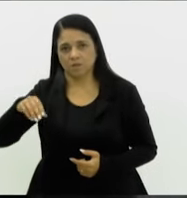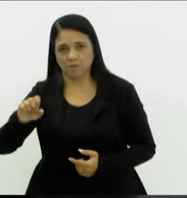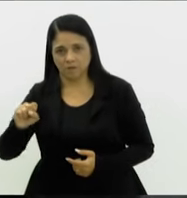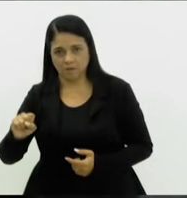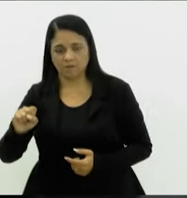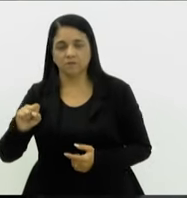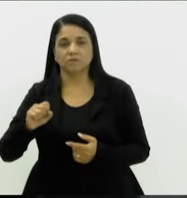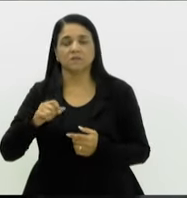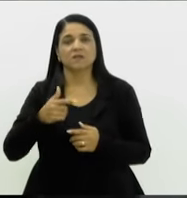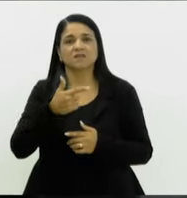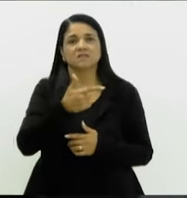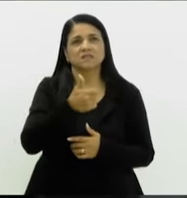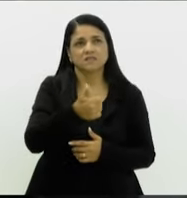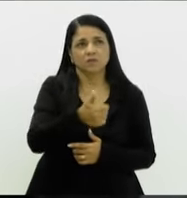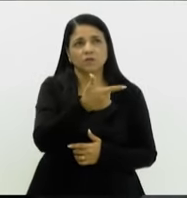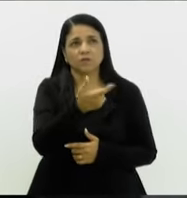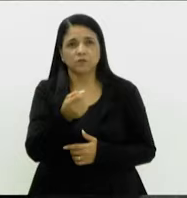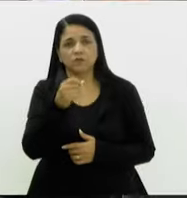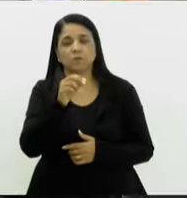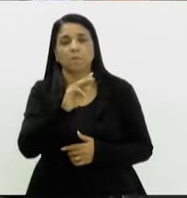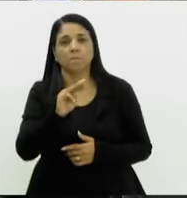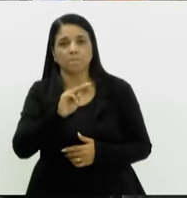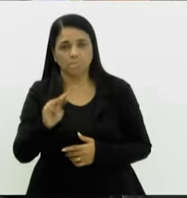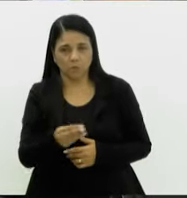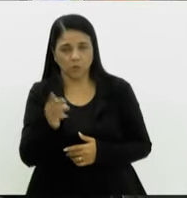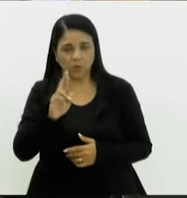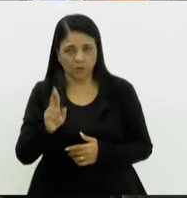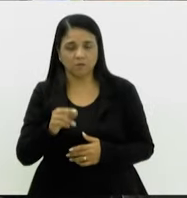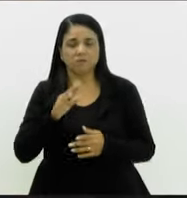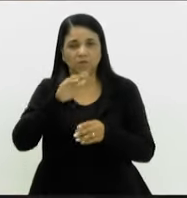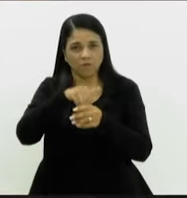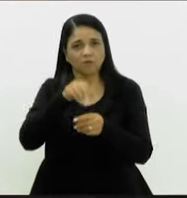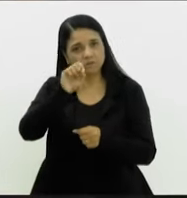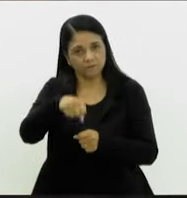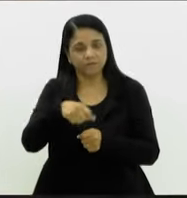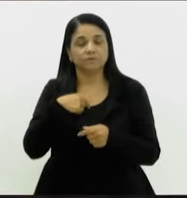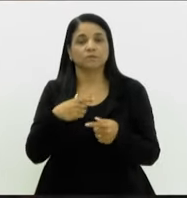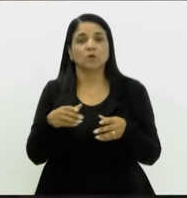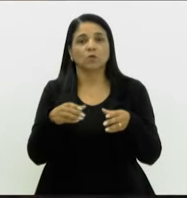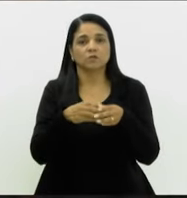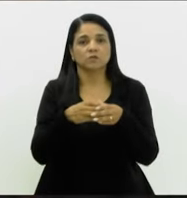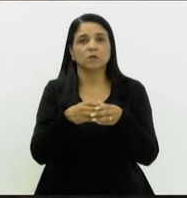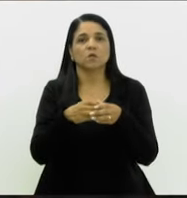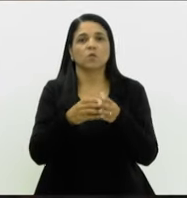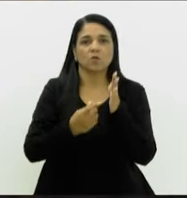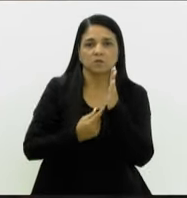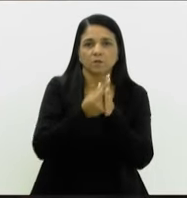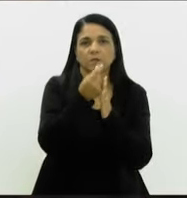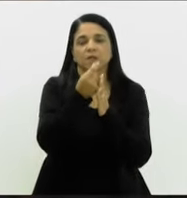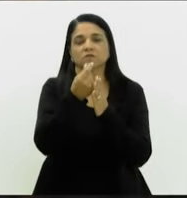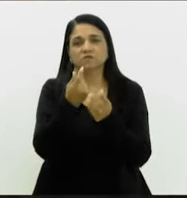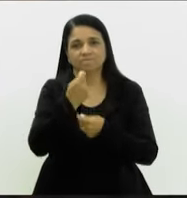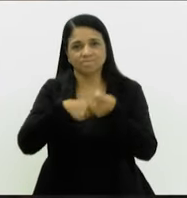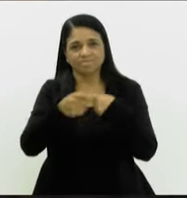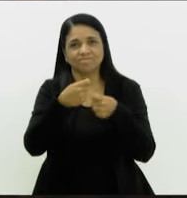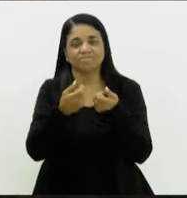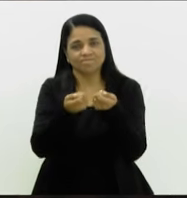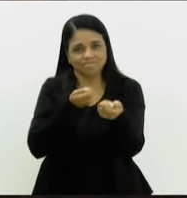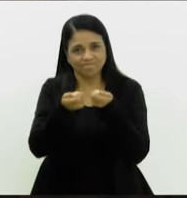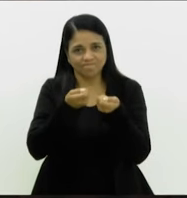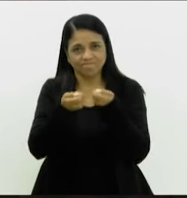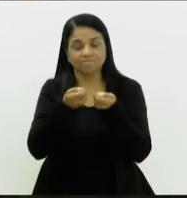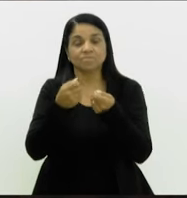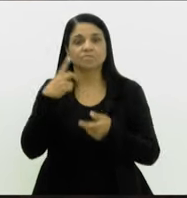até R$120 mil. Voto favorável. Pela Comissão de Orçamento, Finanças, Fiscalização Financeira e